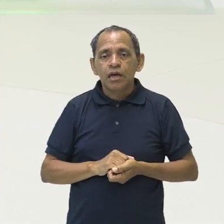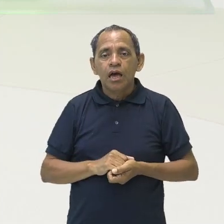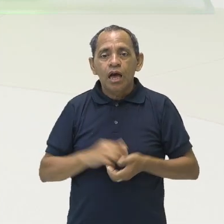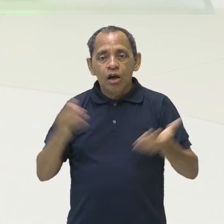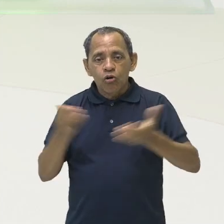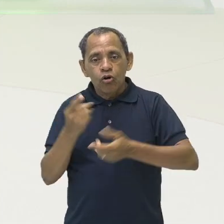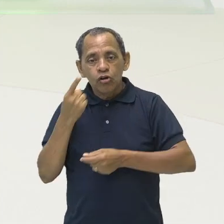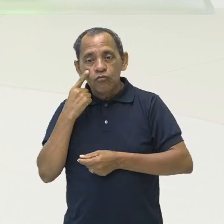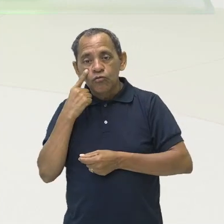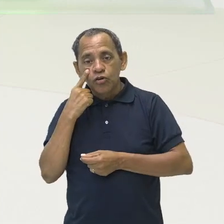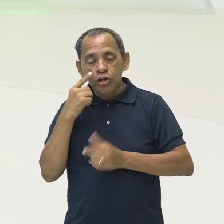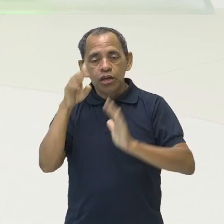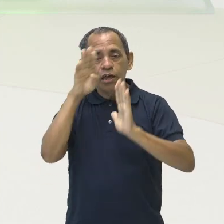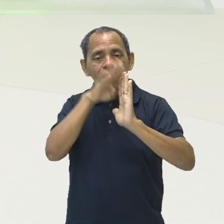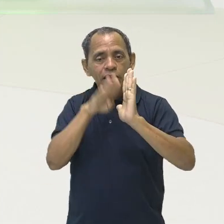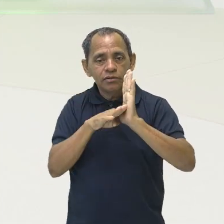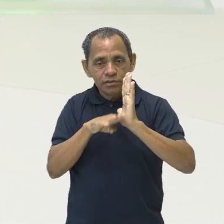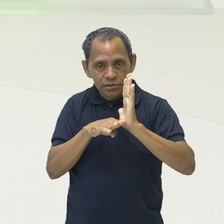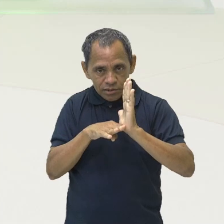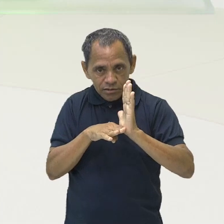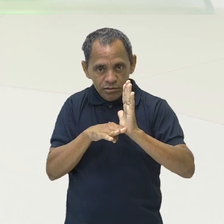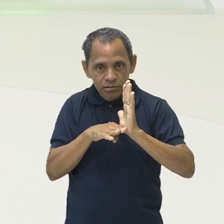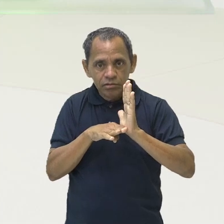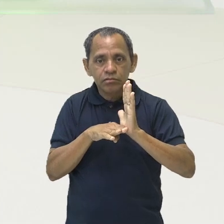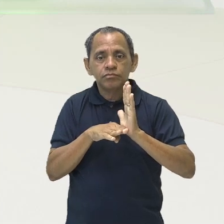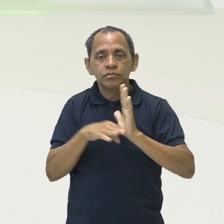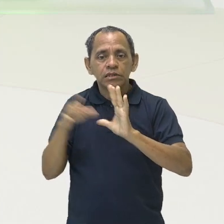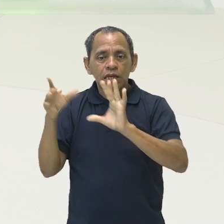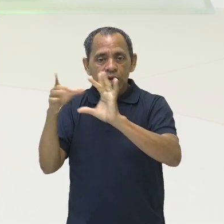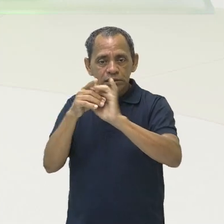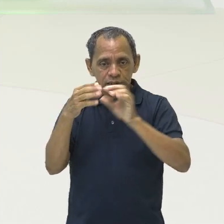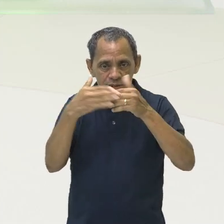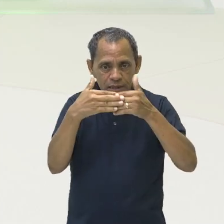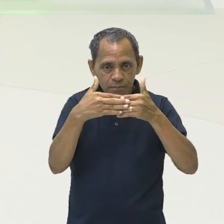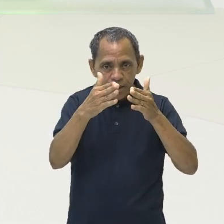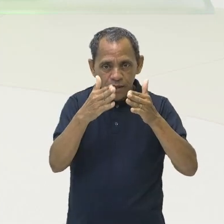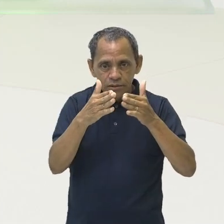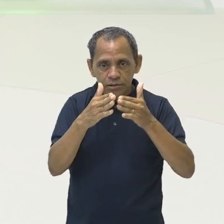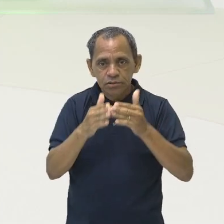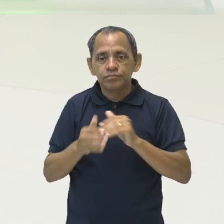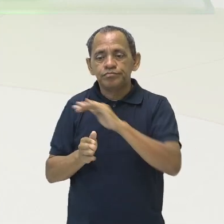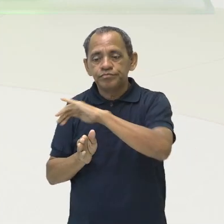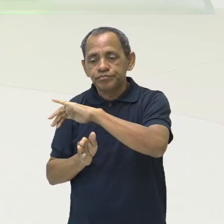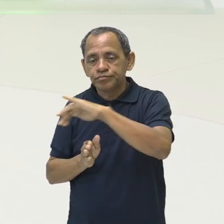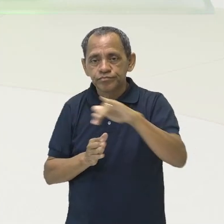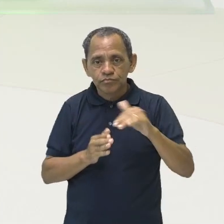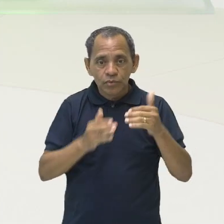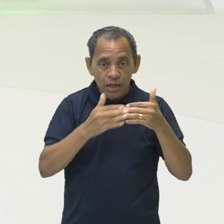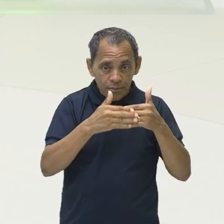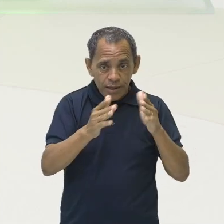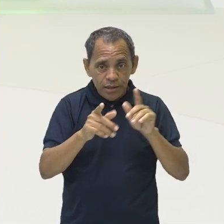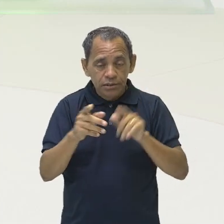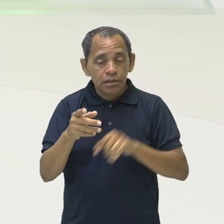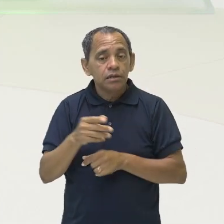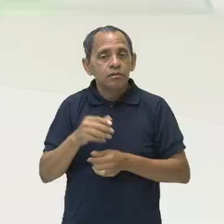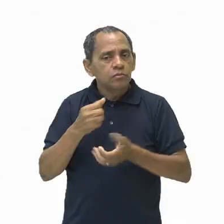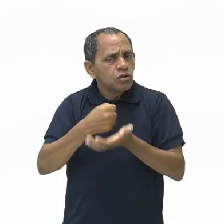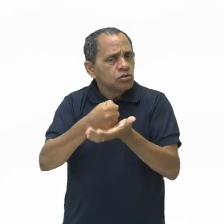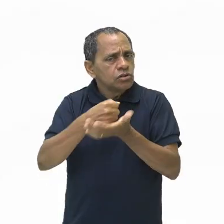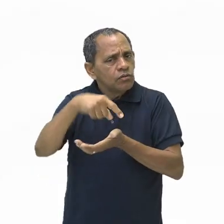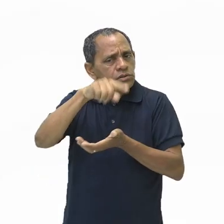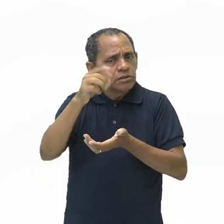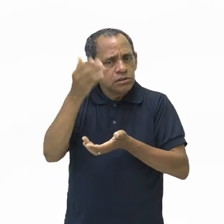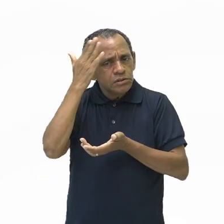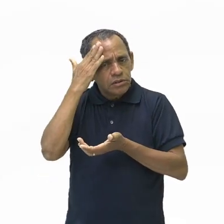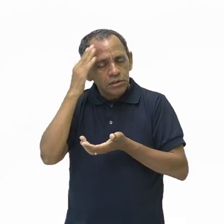ver a classificação das cadeias abertas. Vamos estudar separadas elas para vocês compreenderem. Então, observem